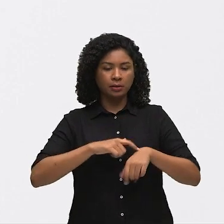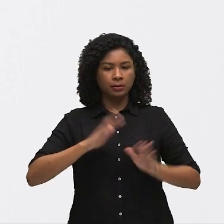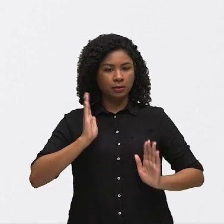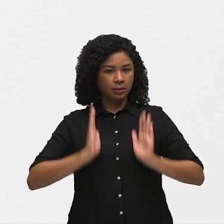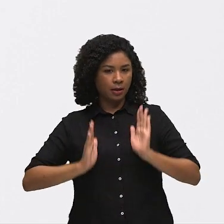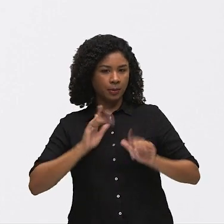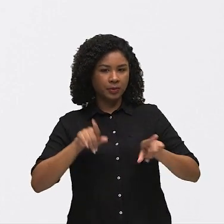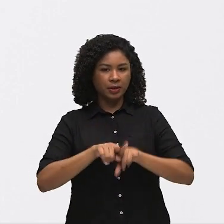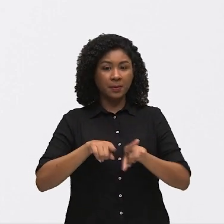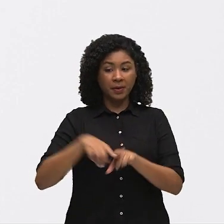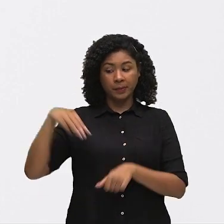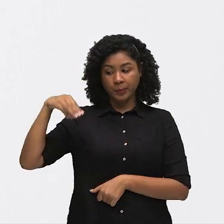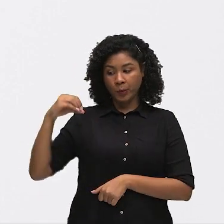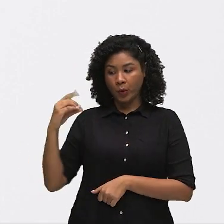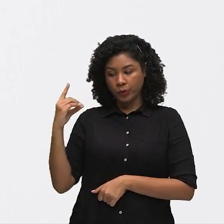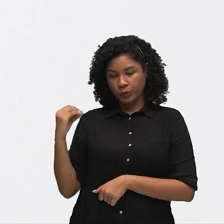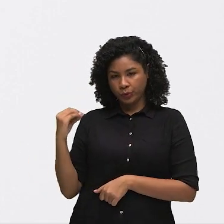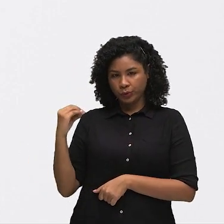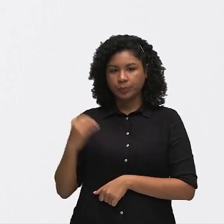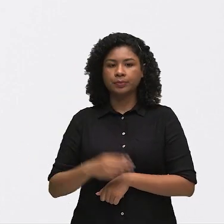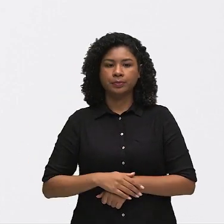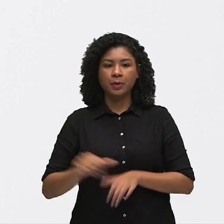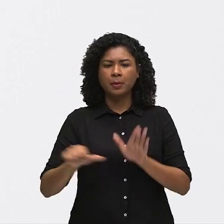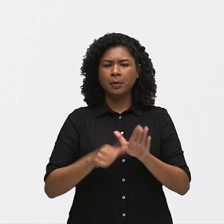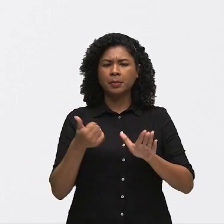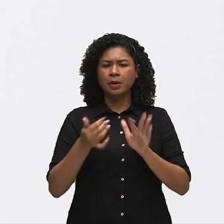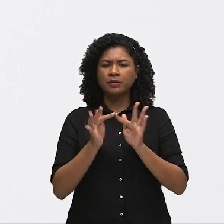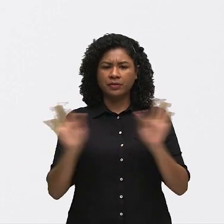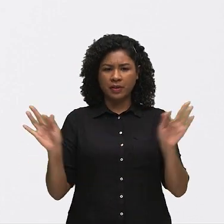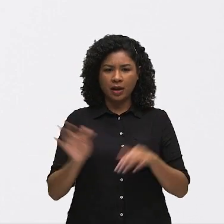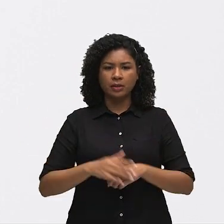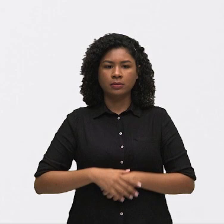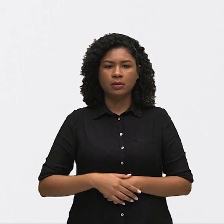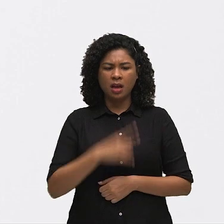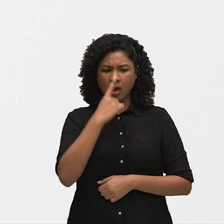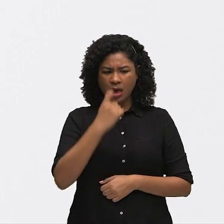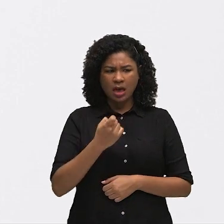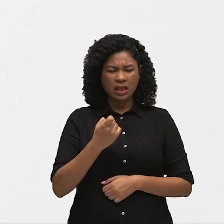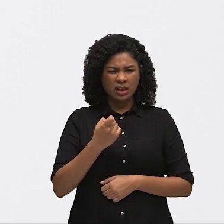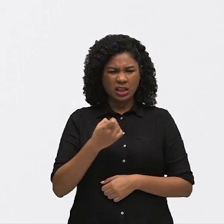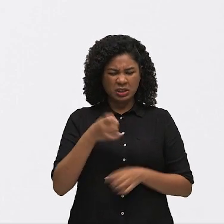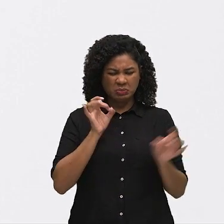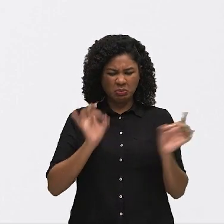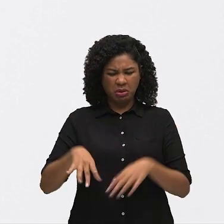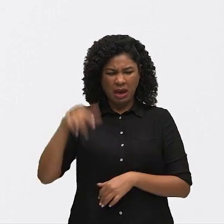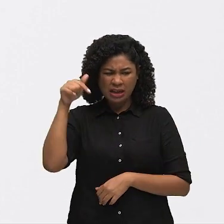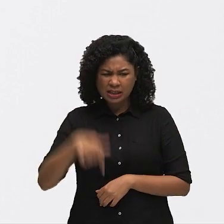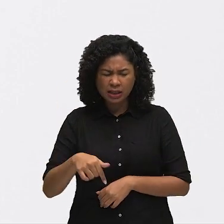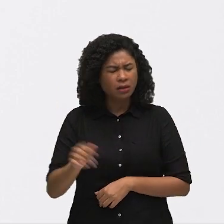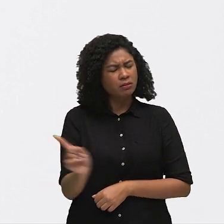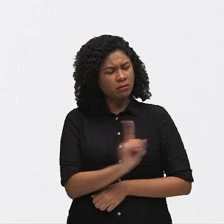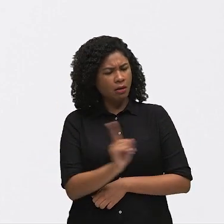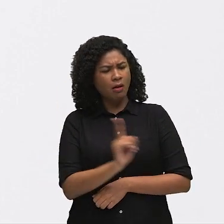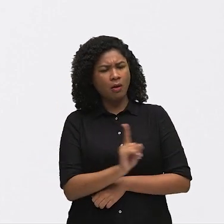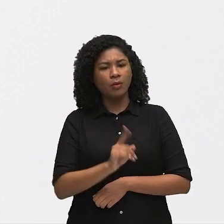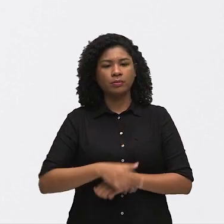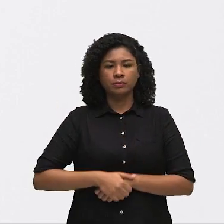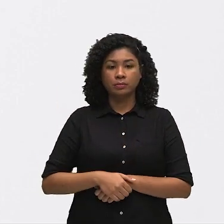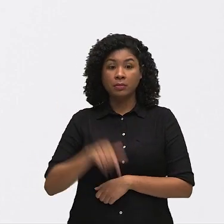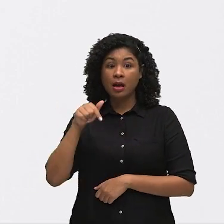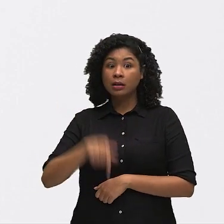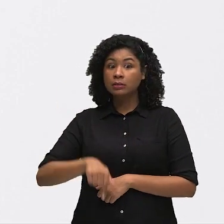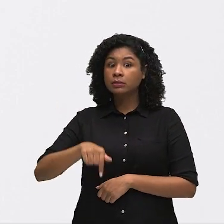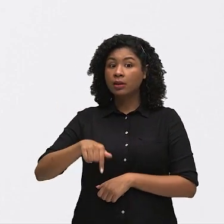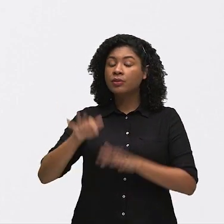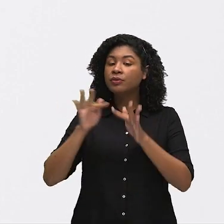Letra A, ou melhor, primeira frase, diz o seguinte: não jogue lixo aqui. Isso é uma frase, né? É o imperativo. A gente já sabe que essa